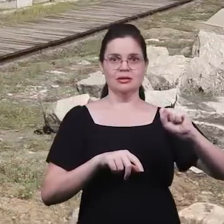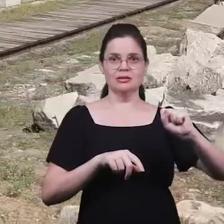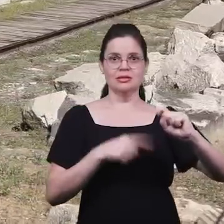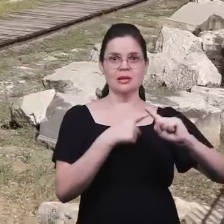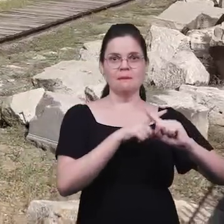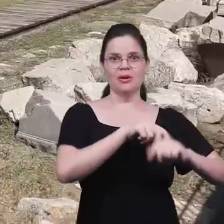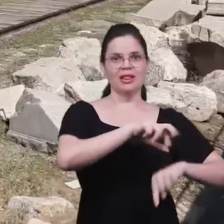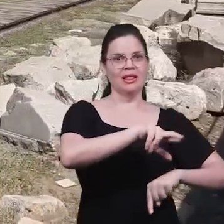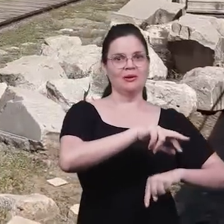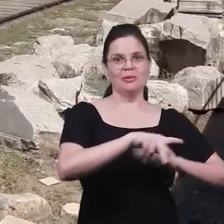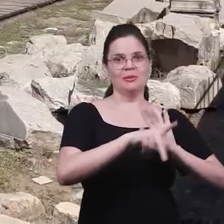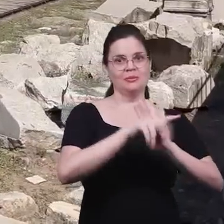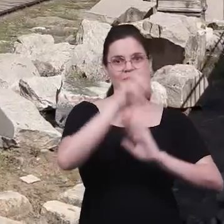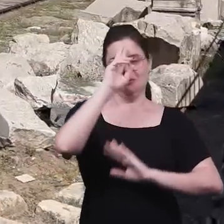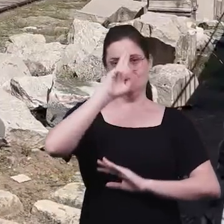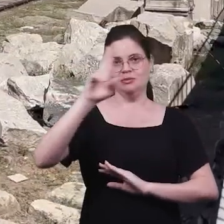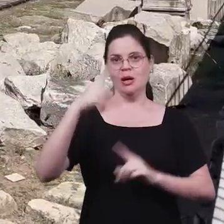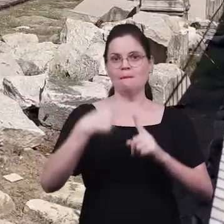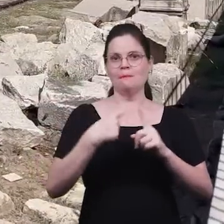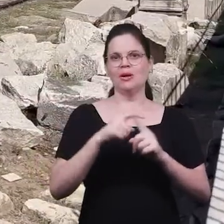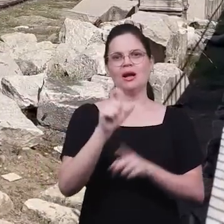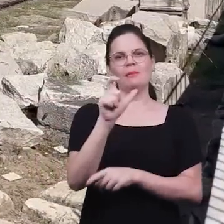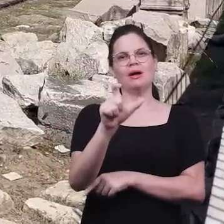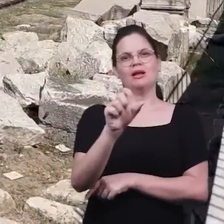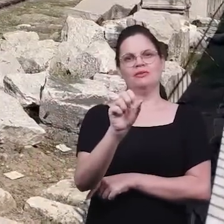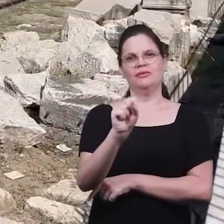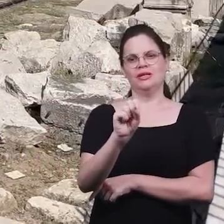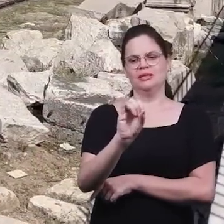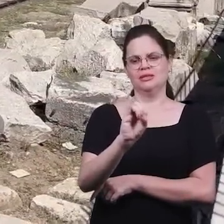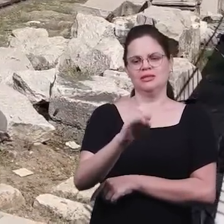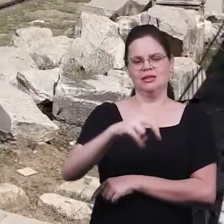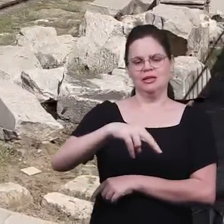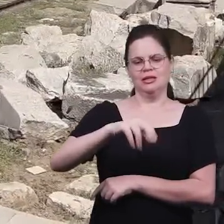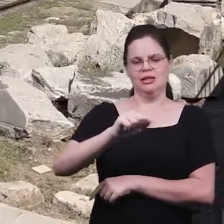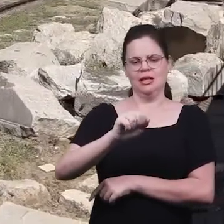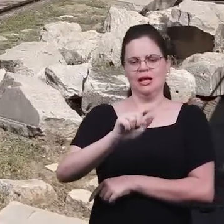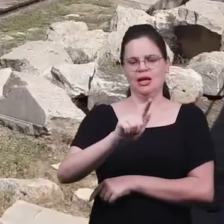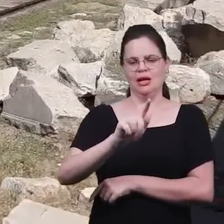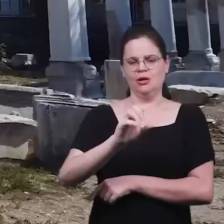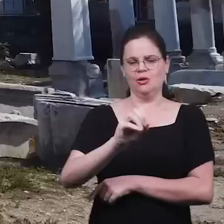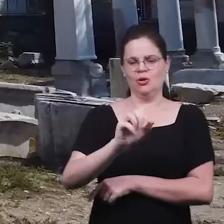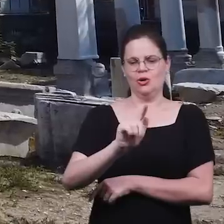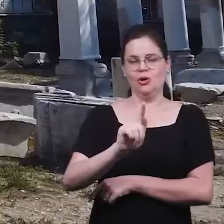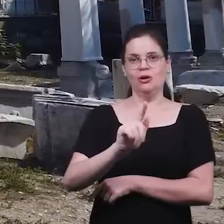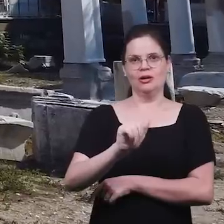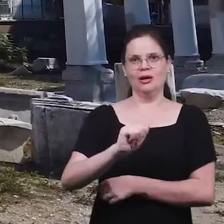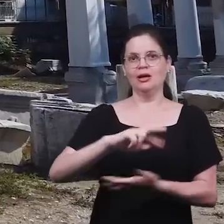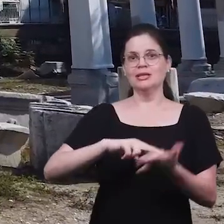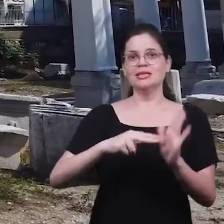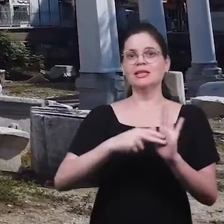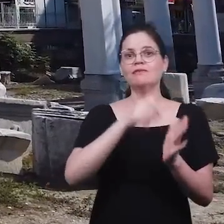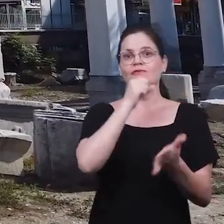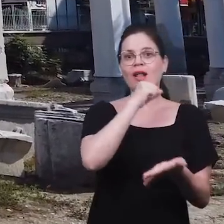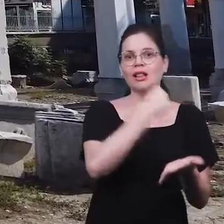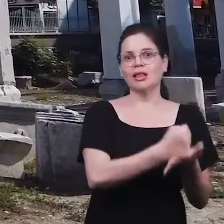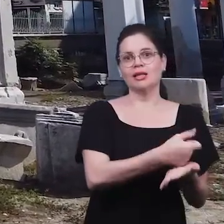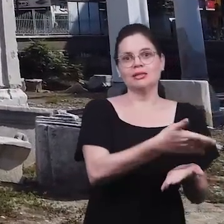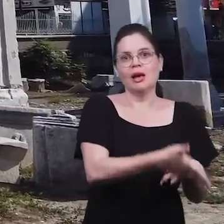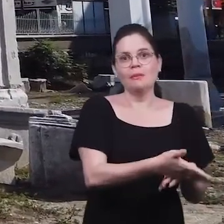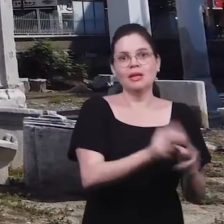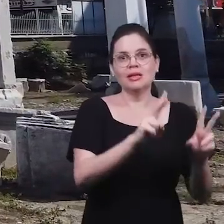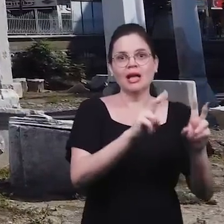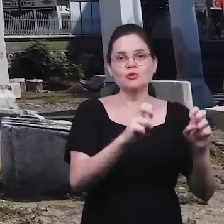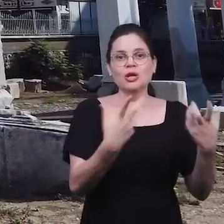não era do Senhor. Então, sinagoga quer dizer assim, o Velho Testamento. Quer dizer das obras.